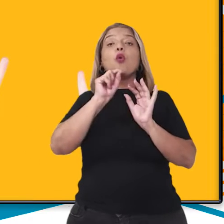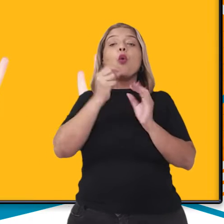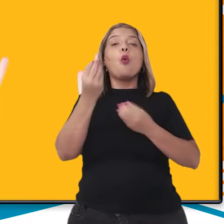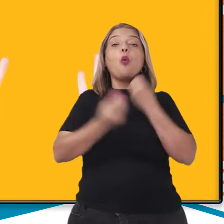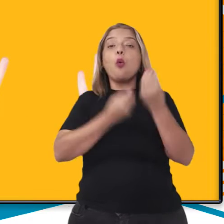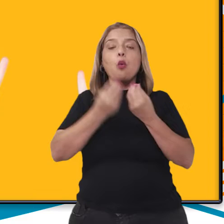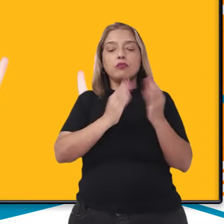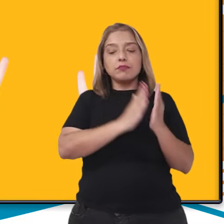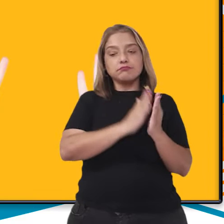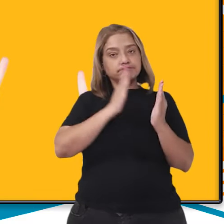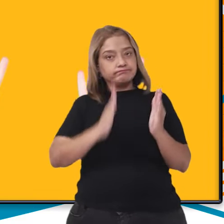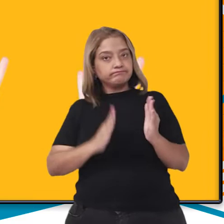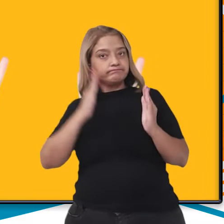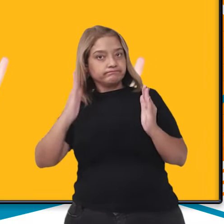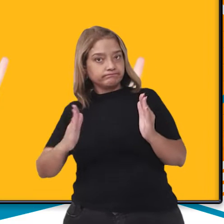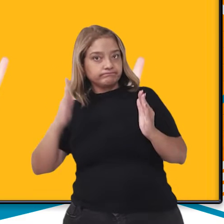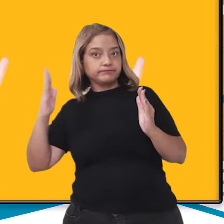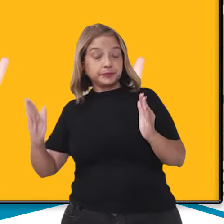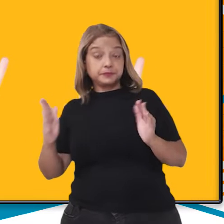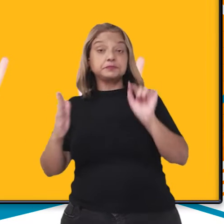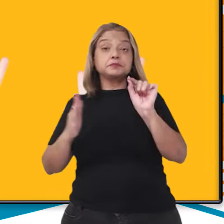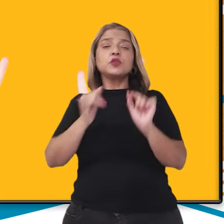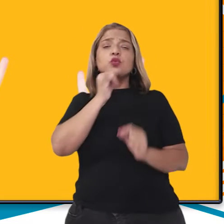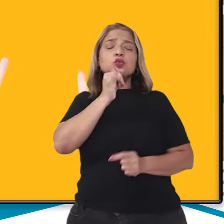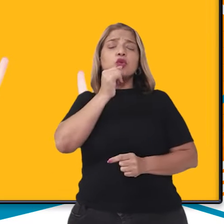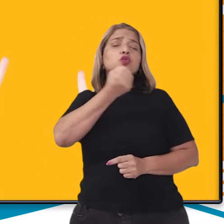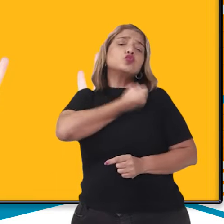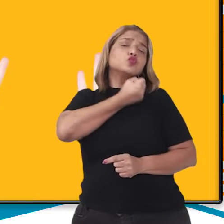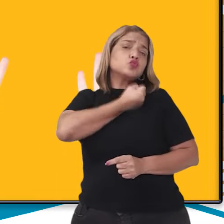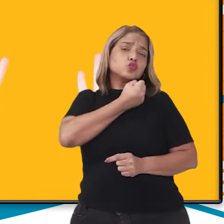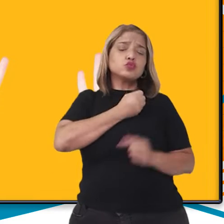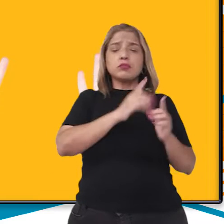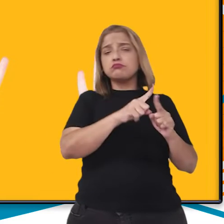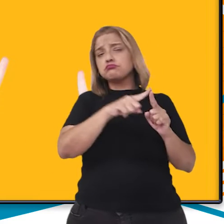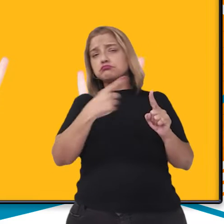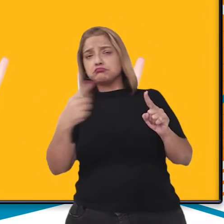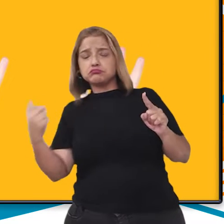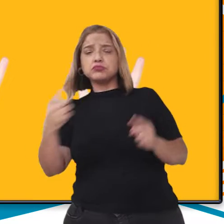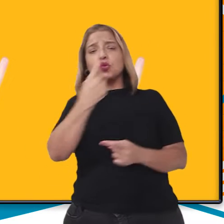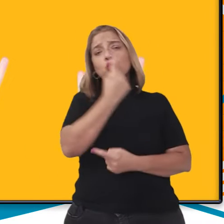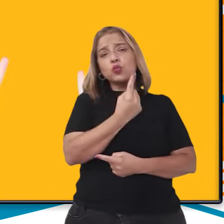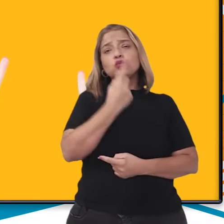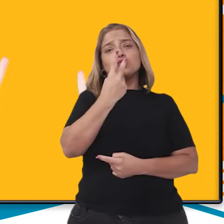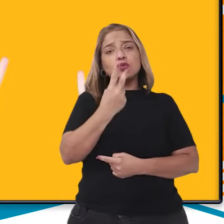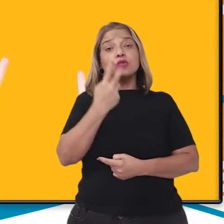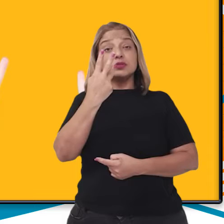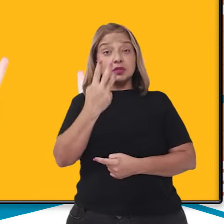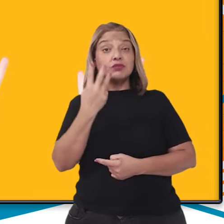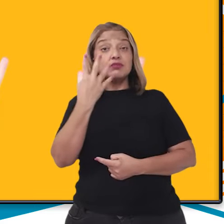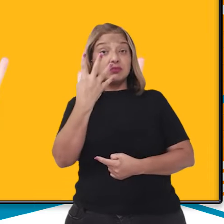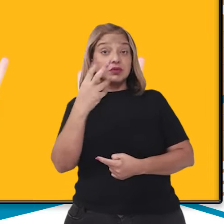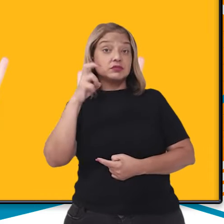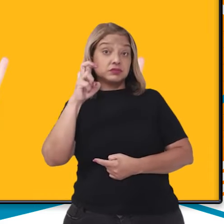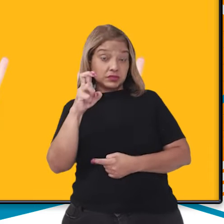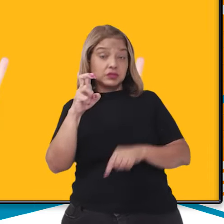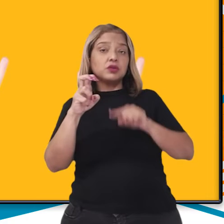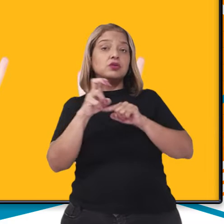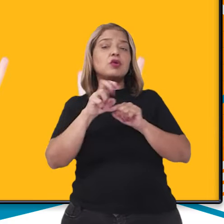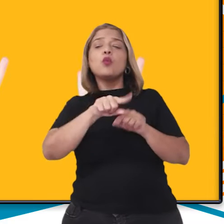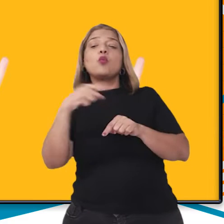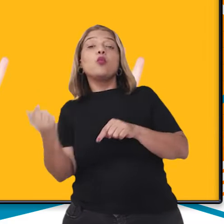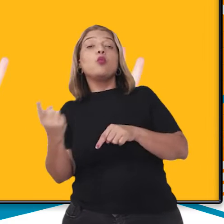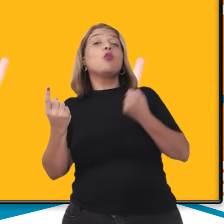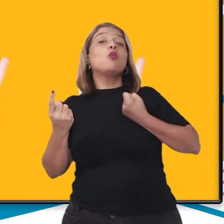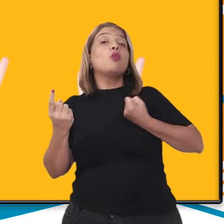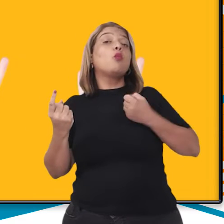de formação. Na sequência de números naturais, 1, 2, 3, 4, 5, qual é